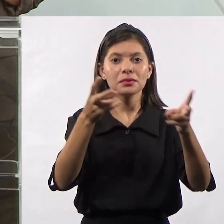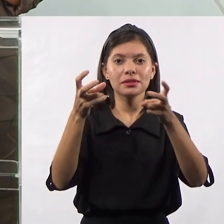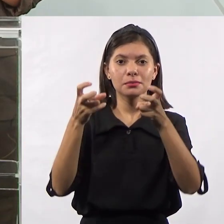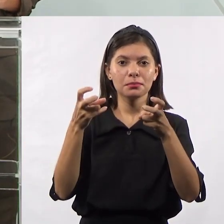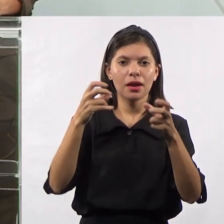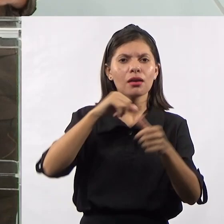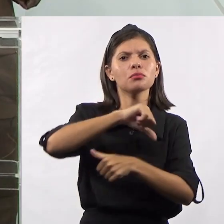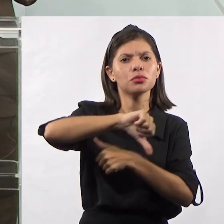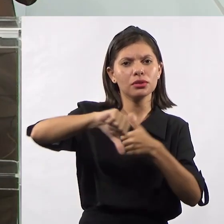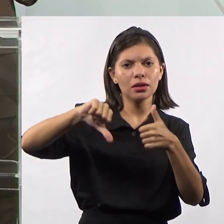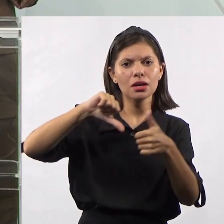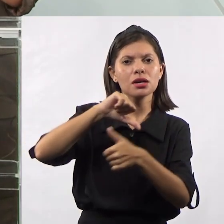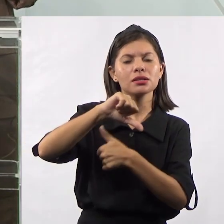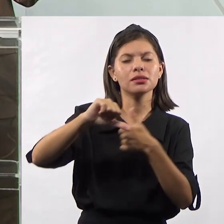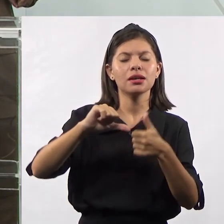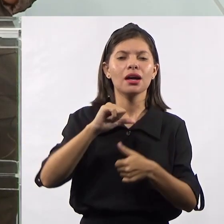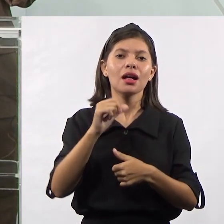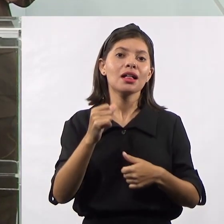uma alteração